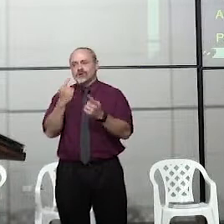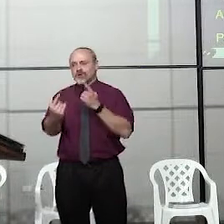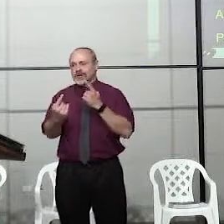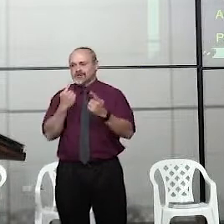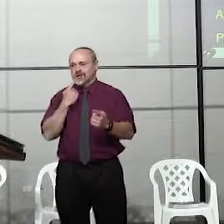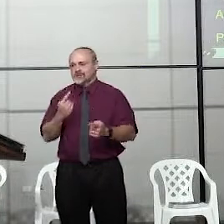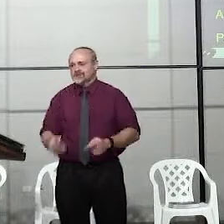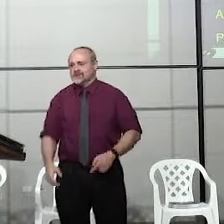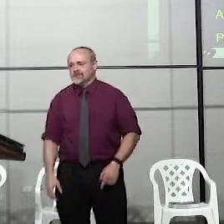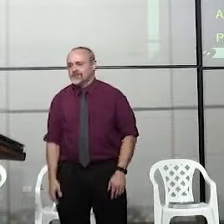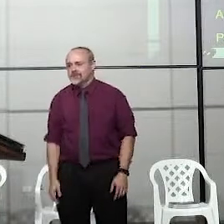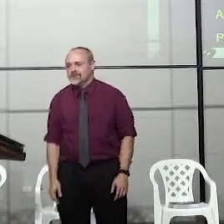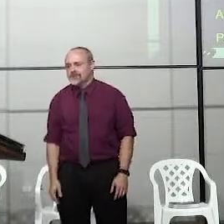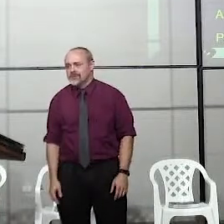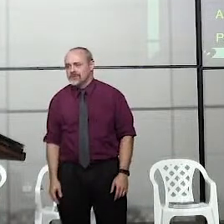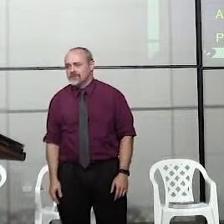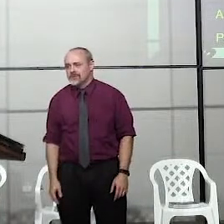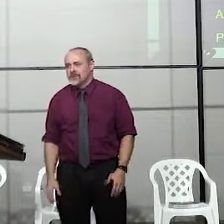faltando a comunicação,